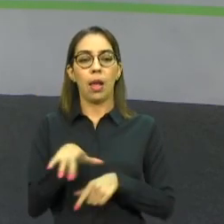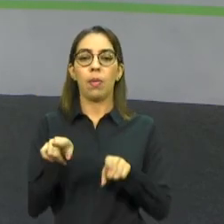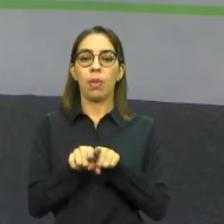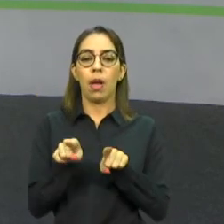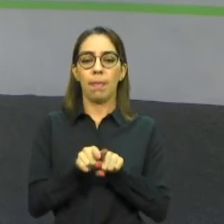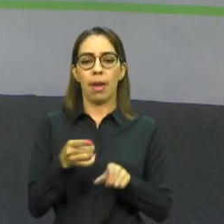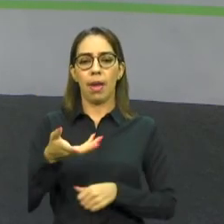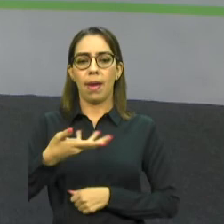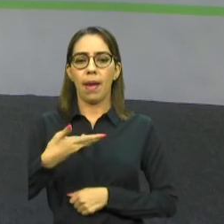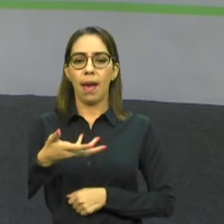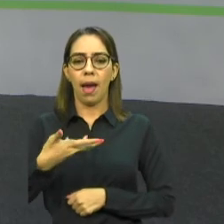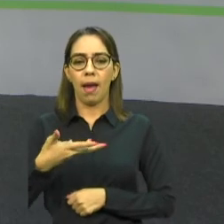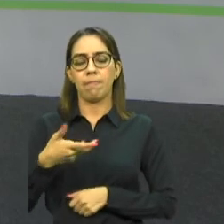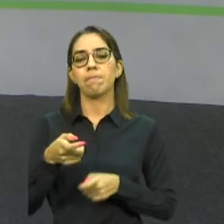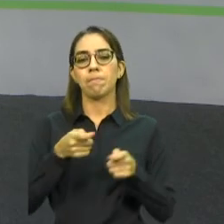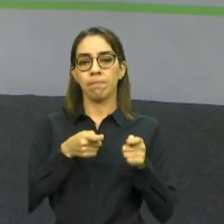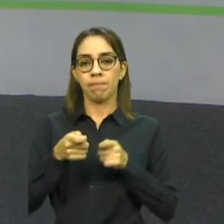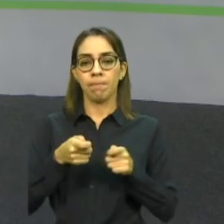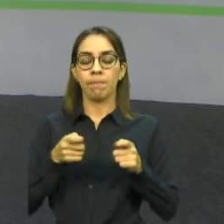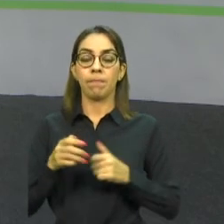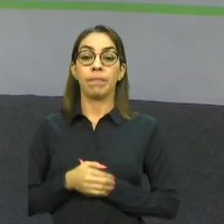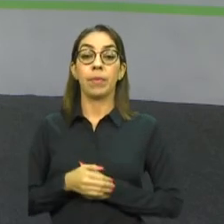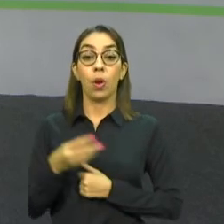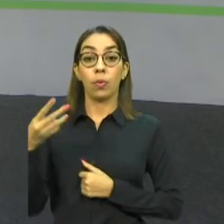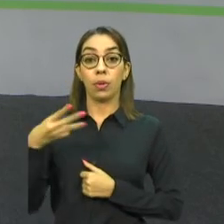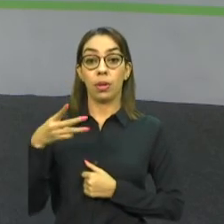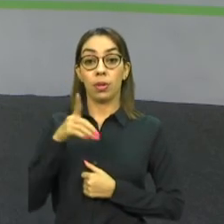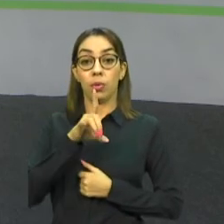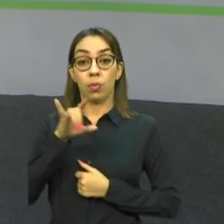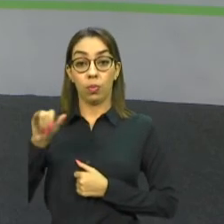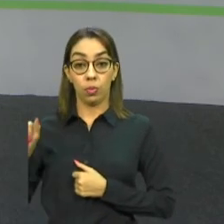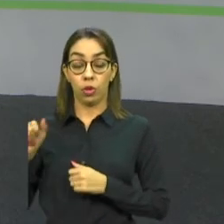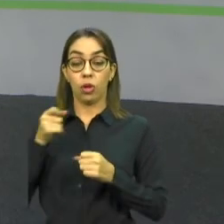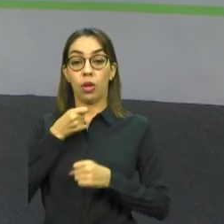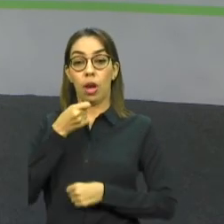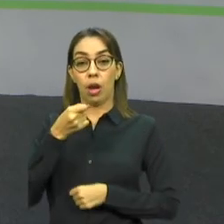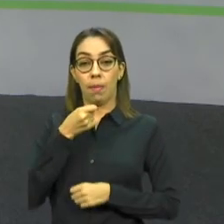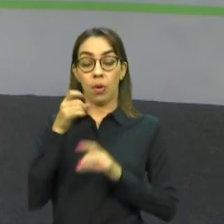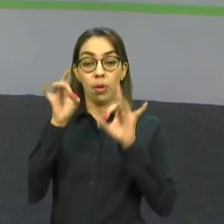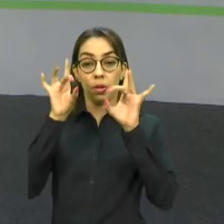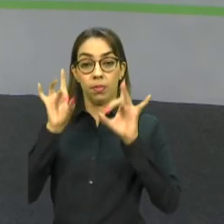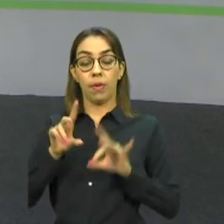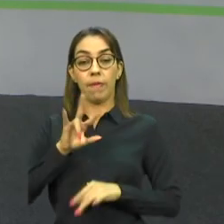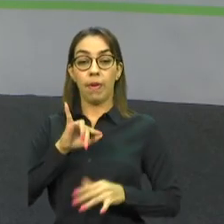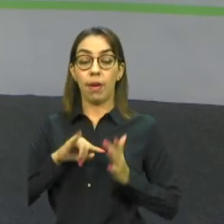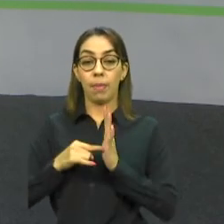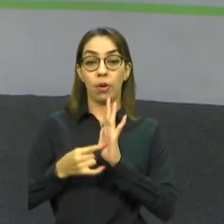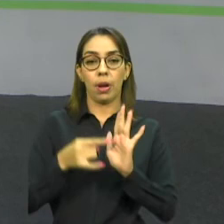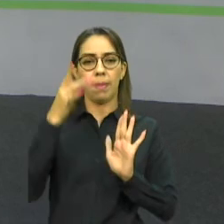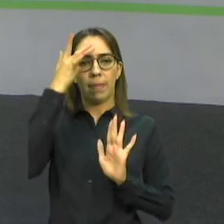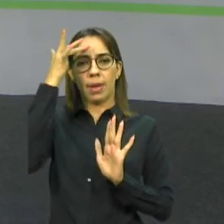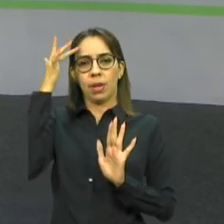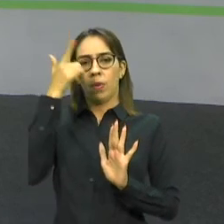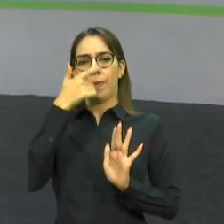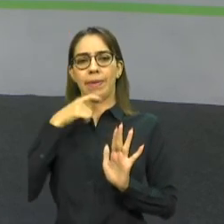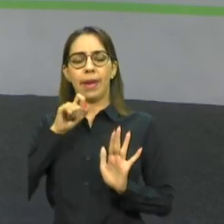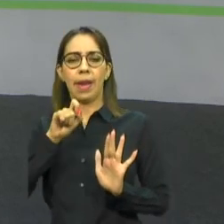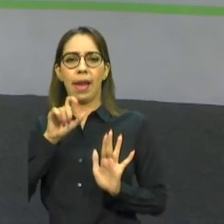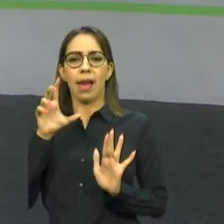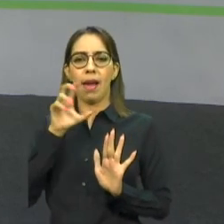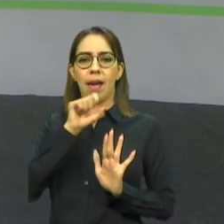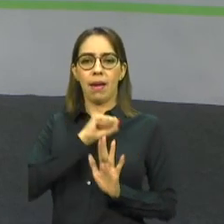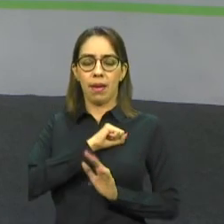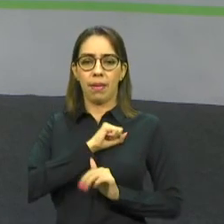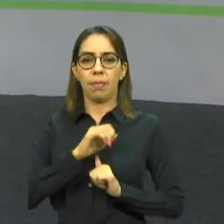nossa terceira reportagem especial, vamos mostrar os apaixonados pelas motos. Motociclistas que